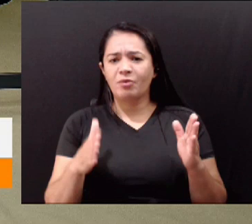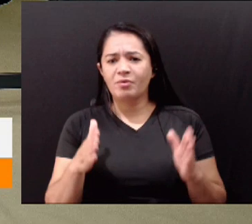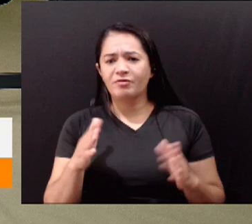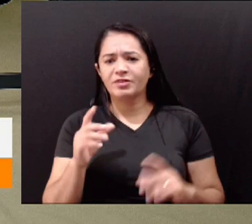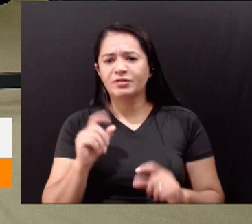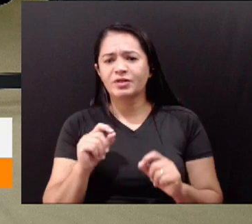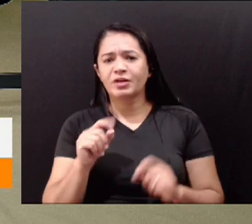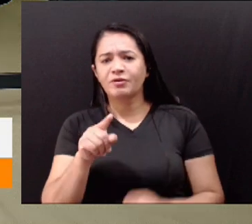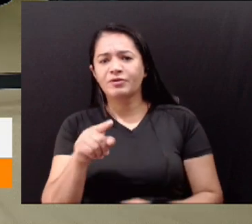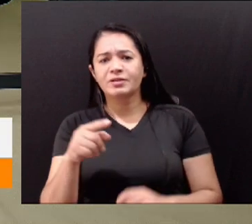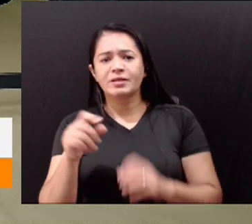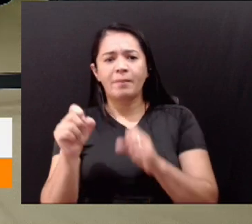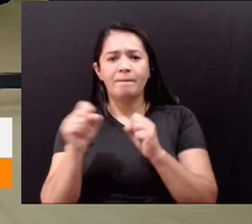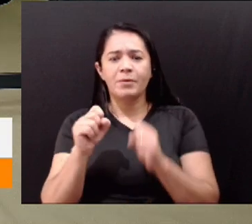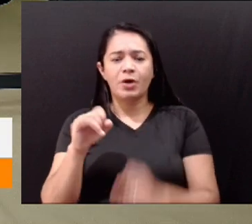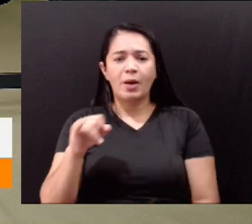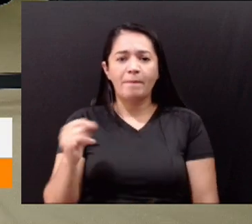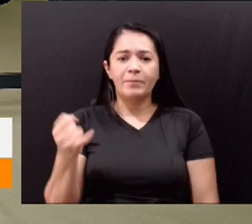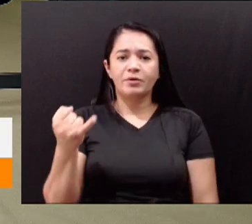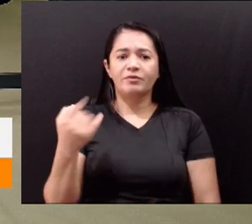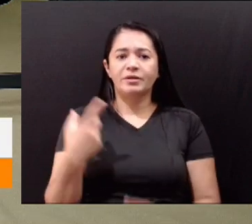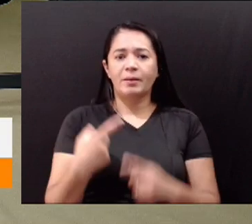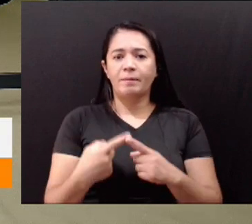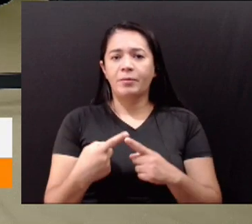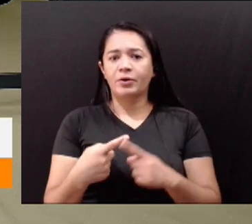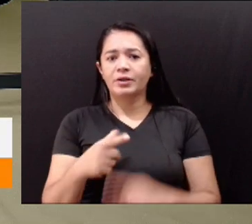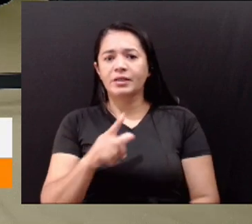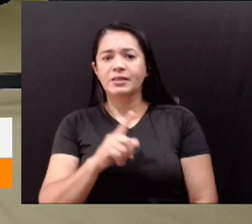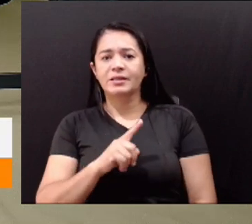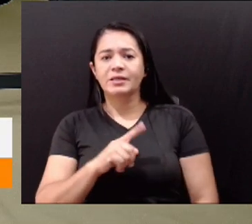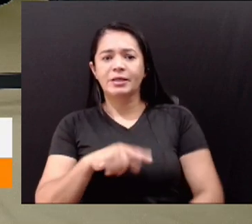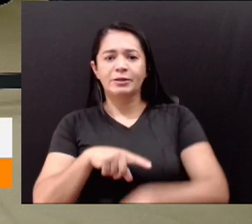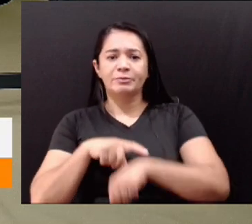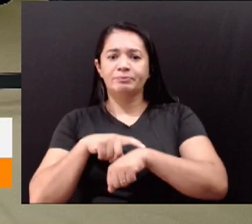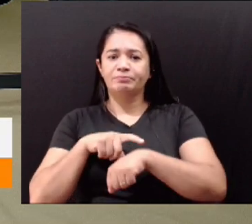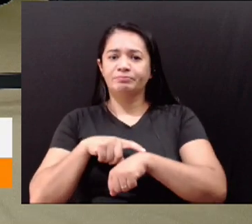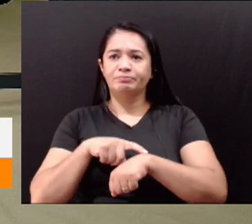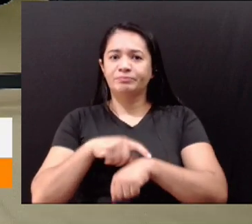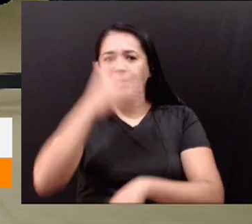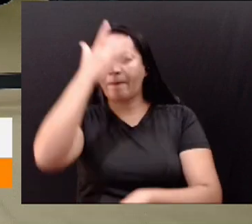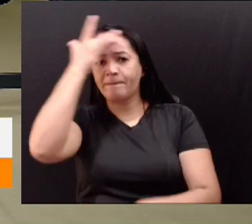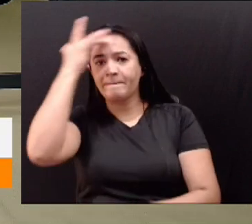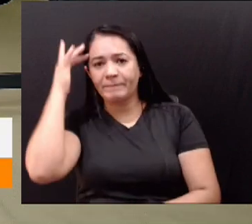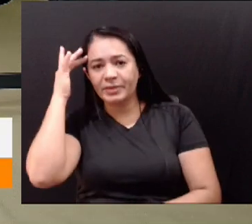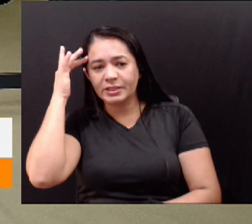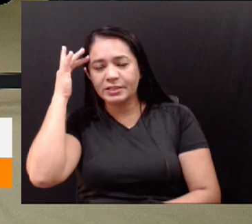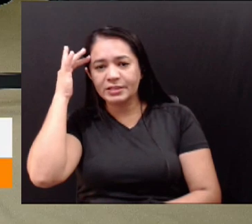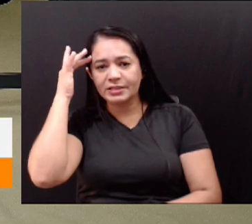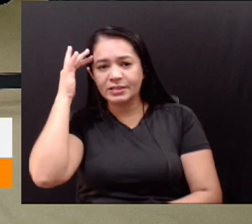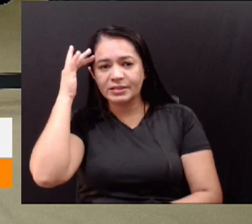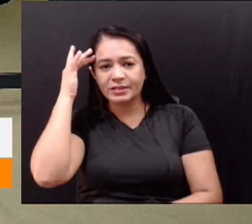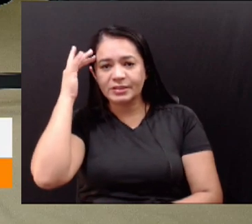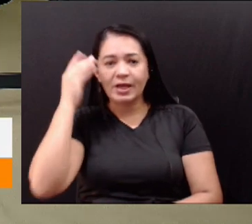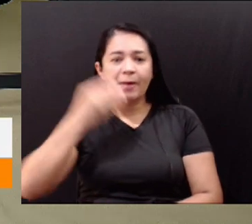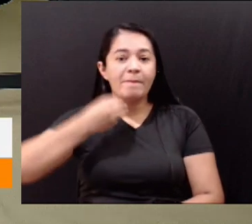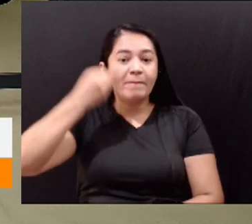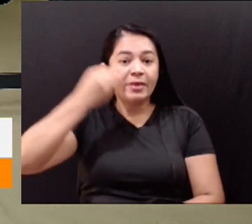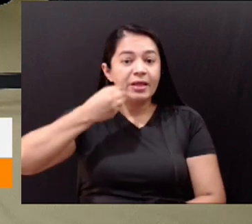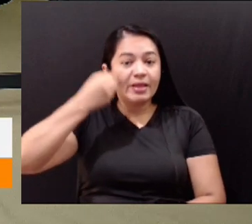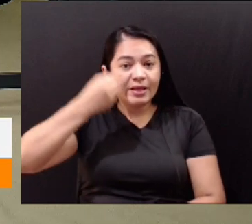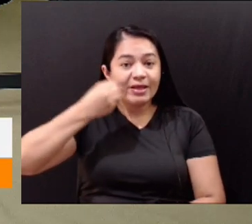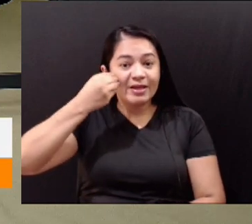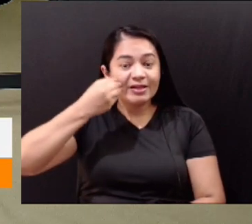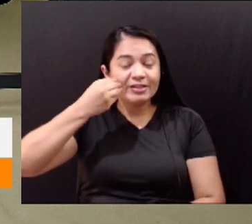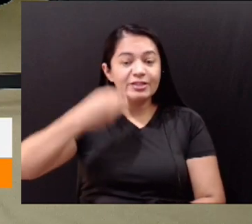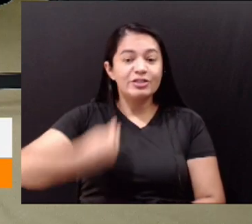aproveitar, porque você tem aí um tempo, você tem pessoas, você tem experiência de vida, você sabe muito bem o que